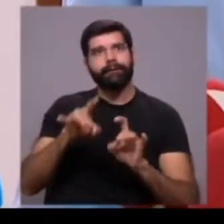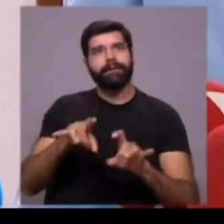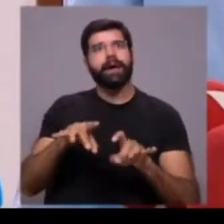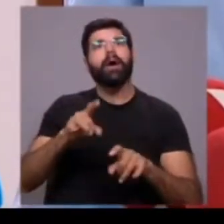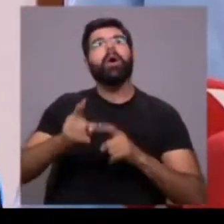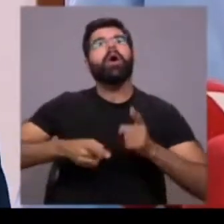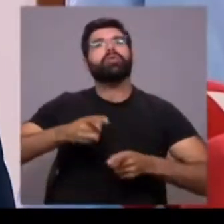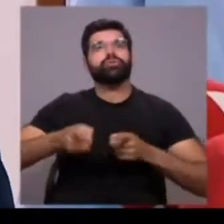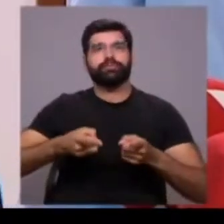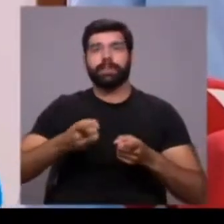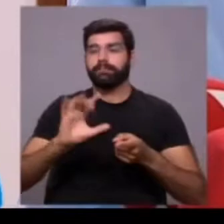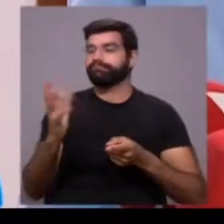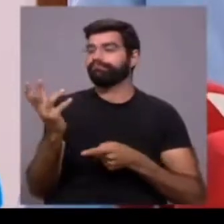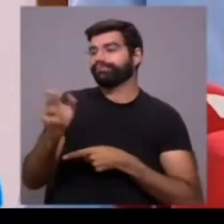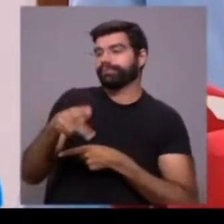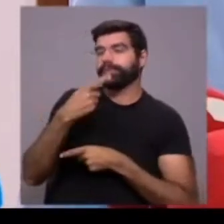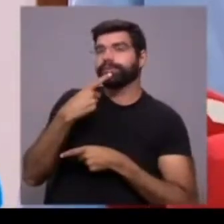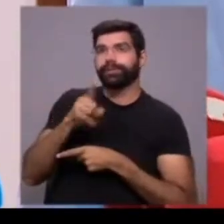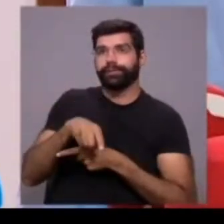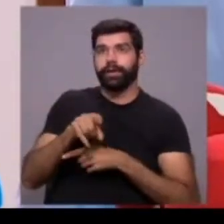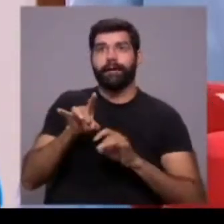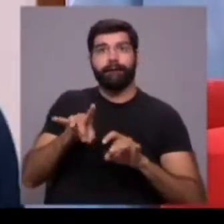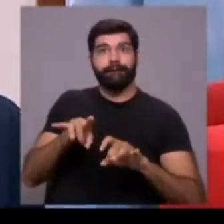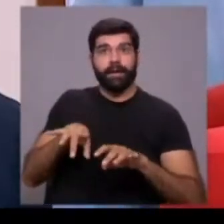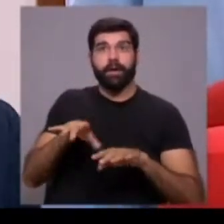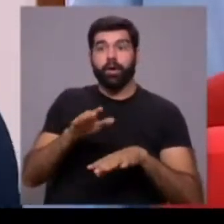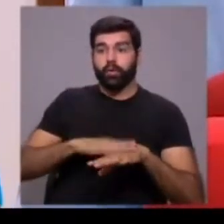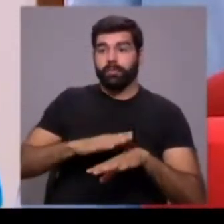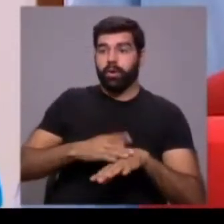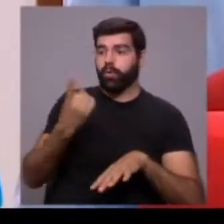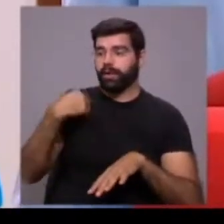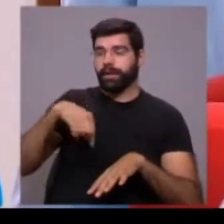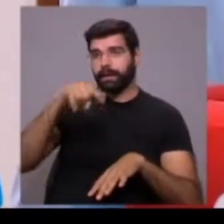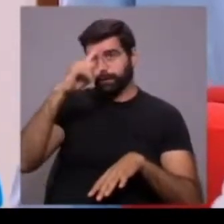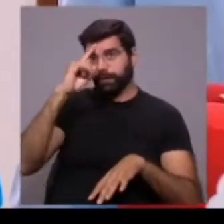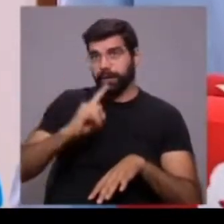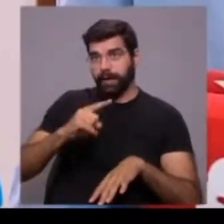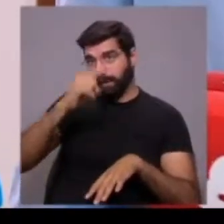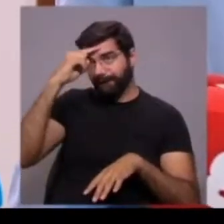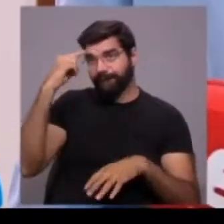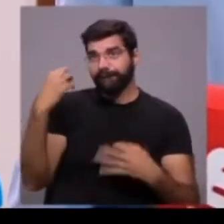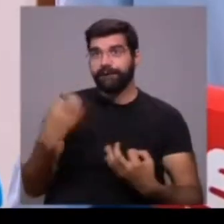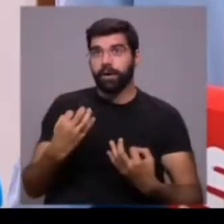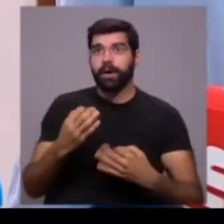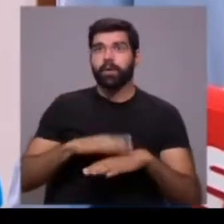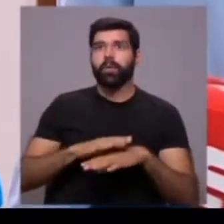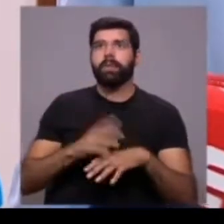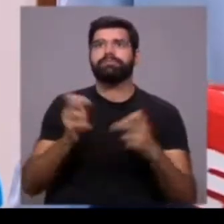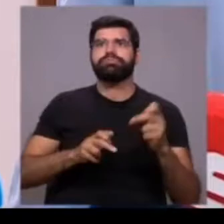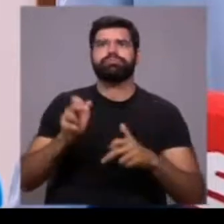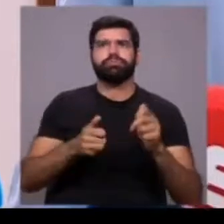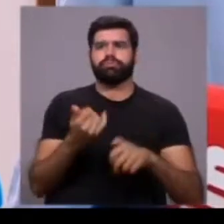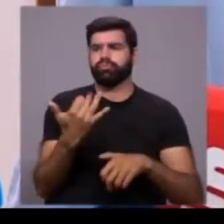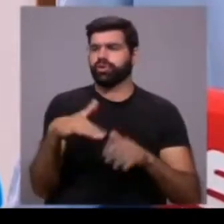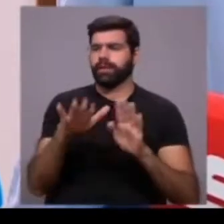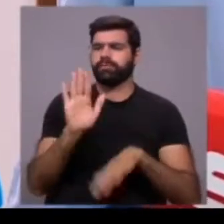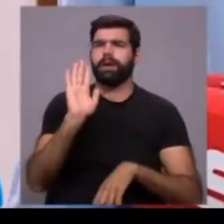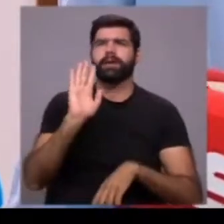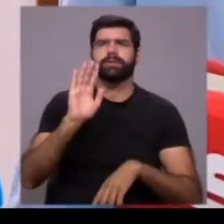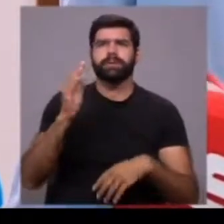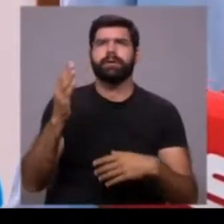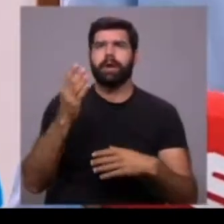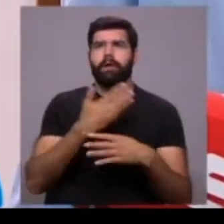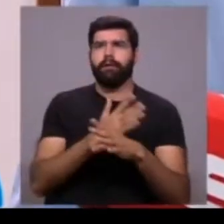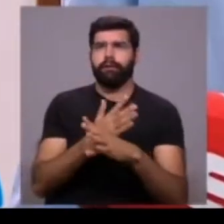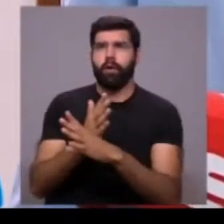novas ocorrências ontem tem foi um dia muito duro mais de 200 ocorrências de fogos rurais